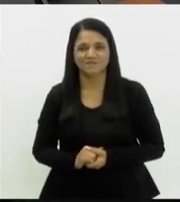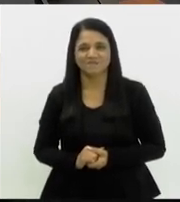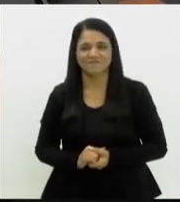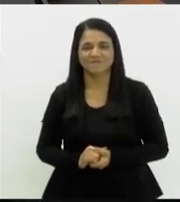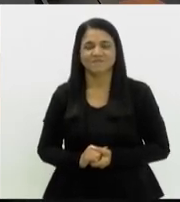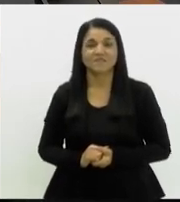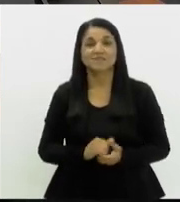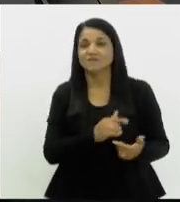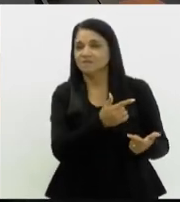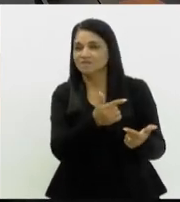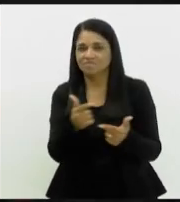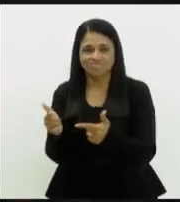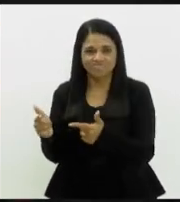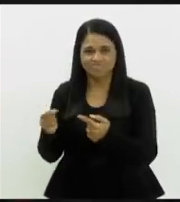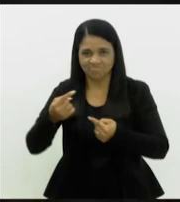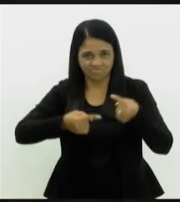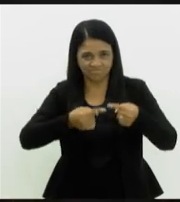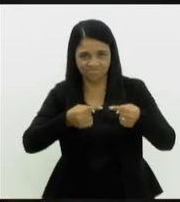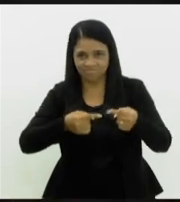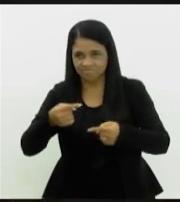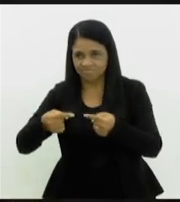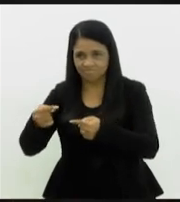Não havendo mais quem queira